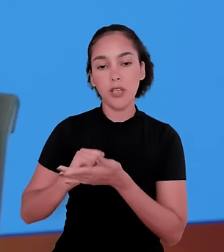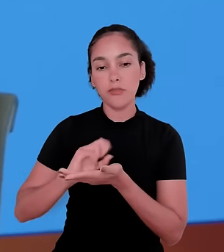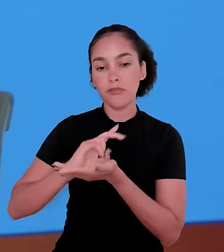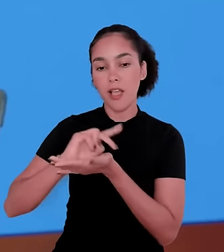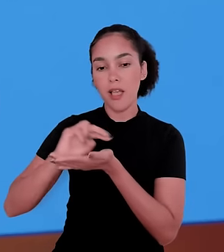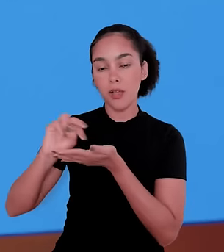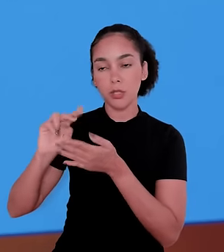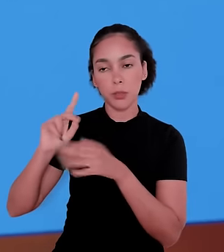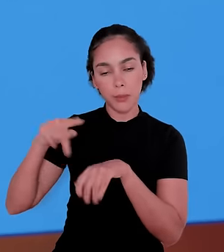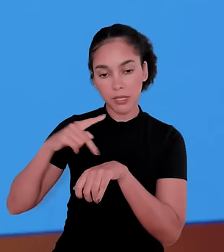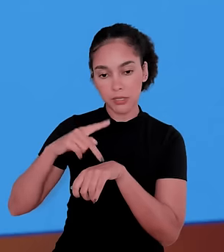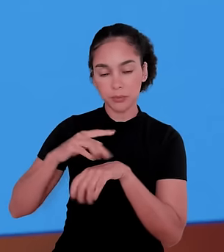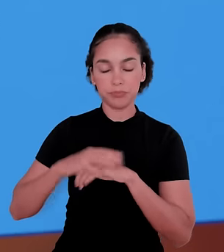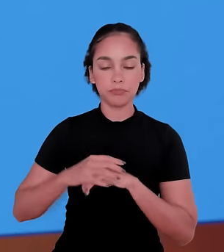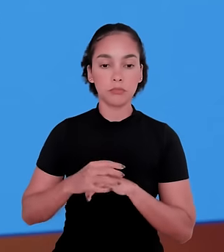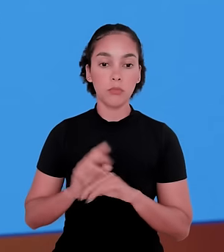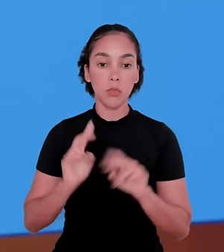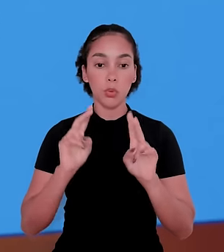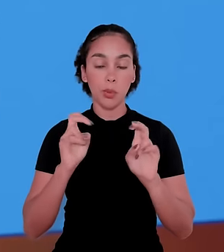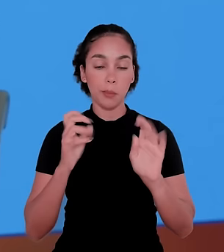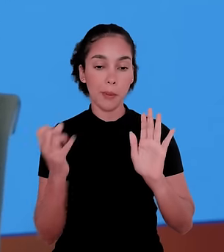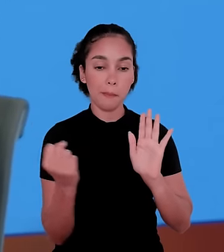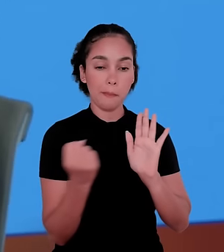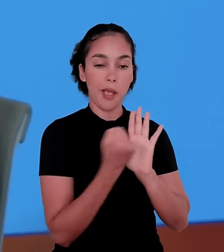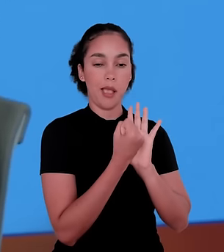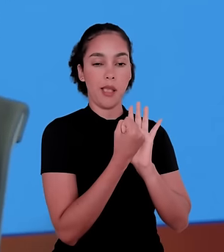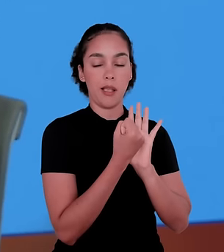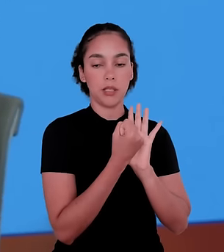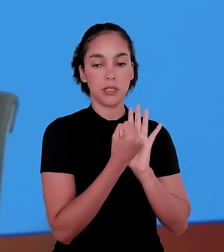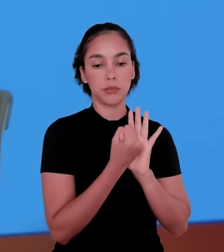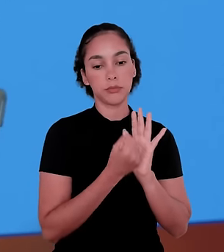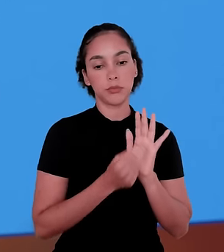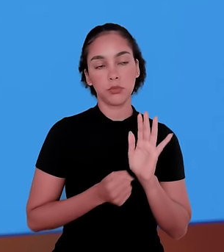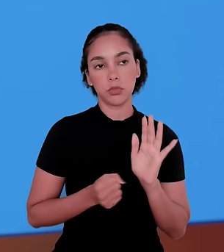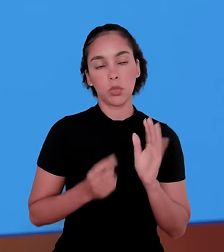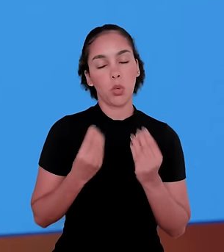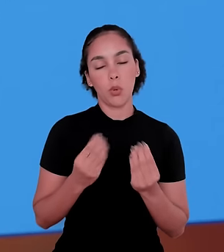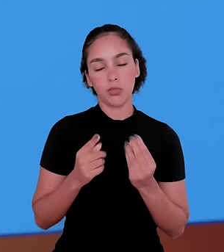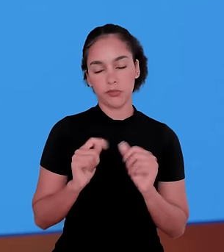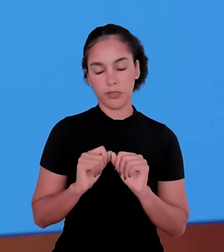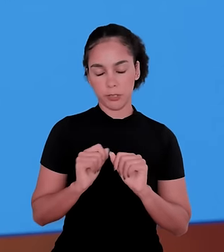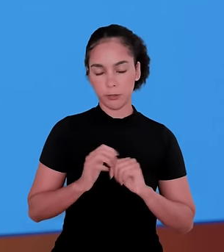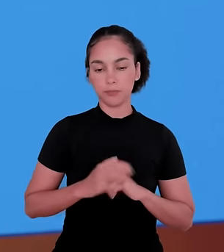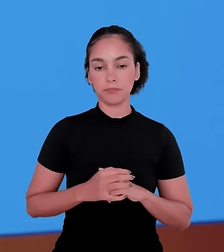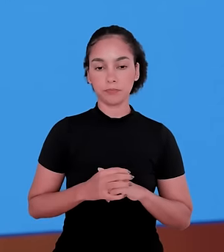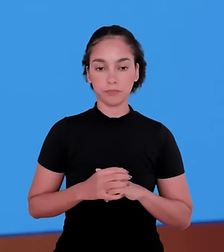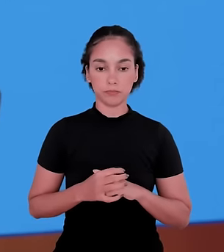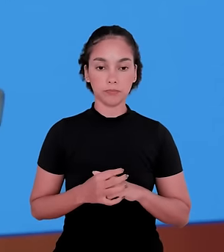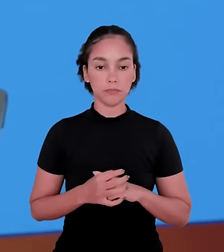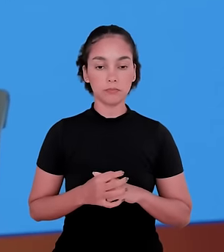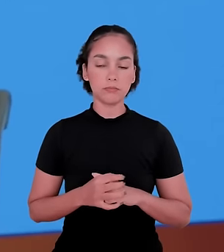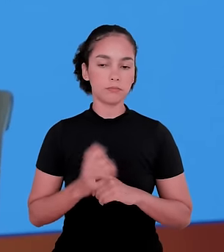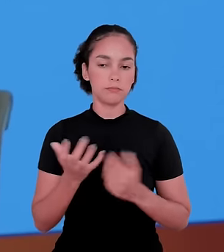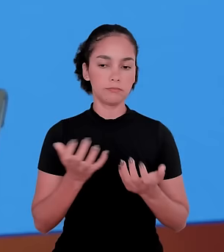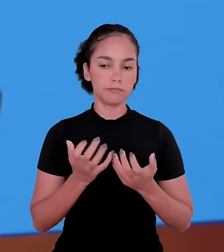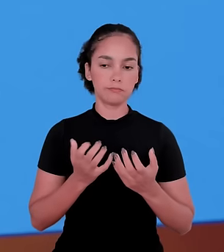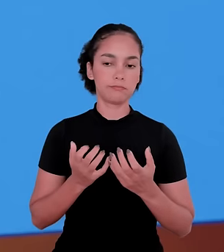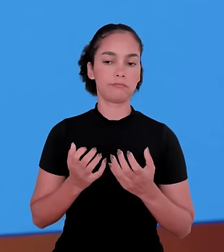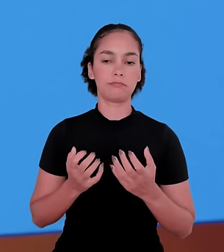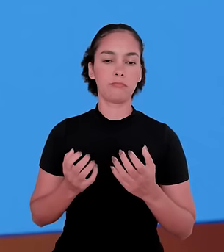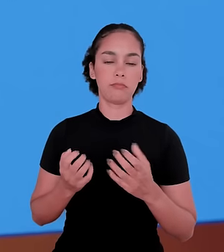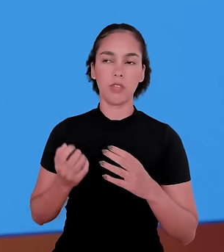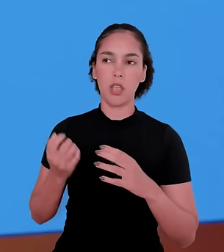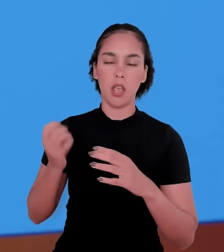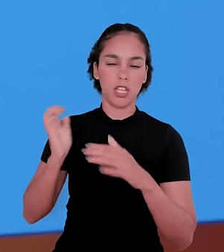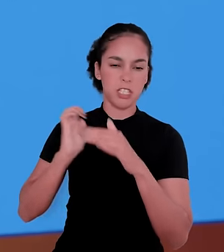tá no caso da marcas eh você proteg Como você pode fazer né se você tá querendo exportar né o seu